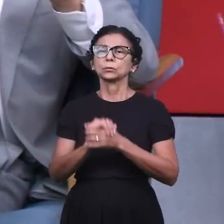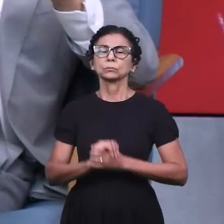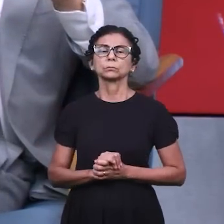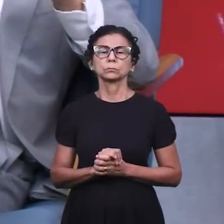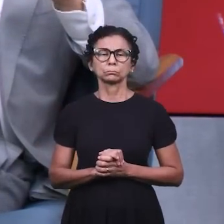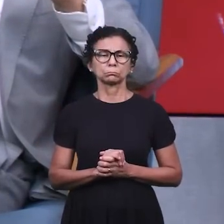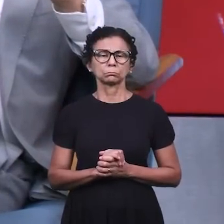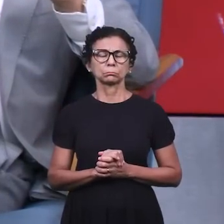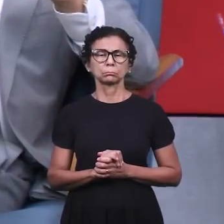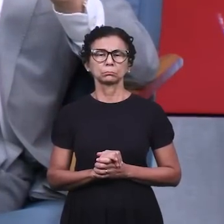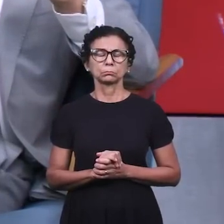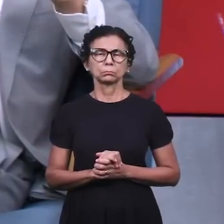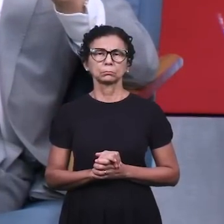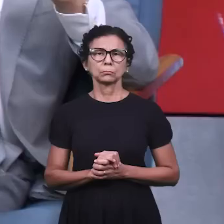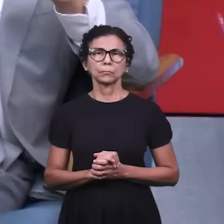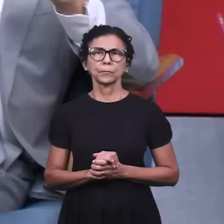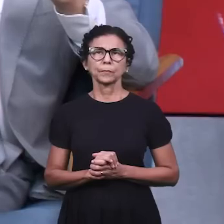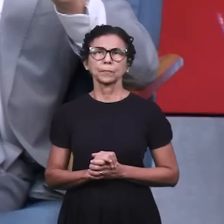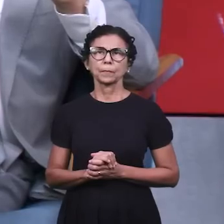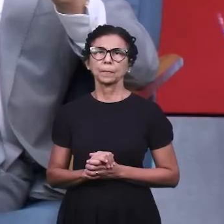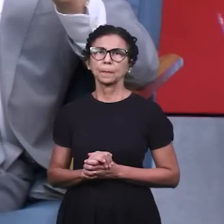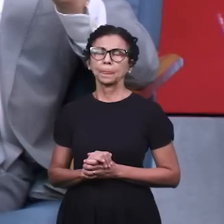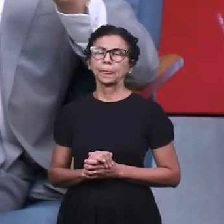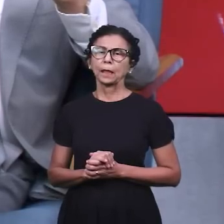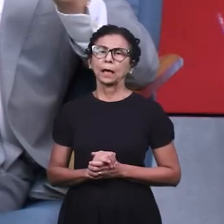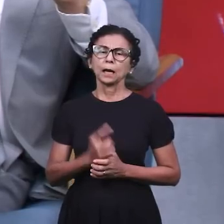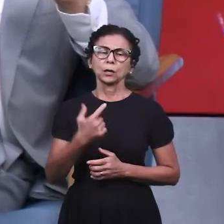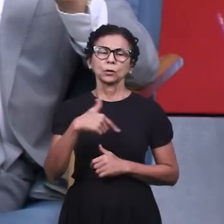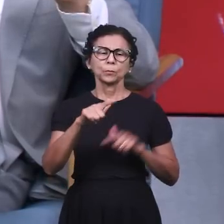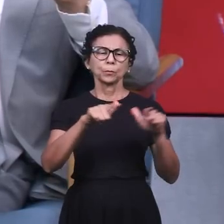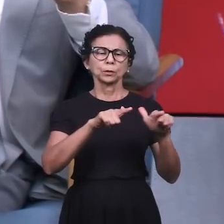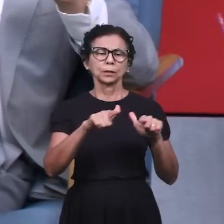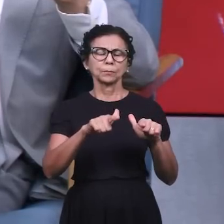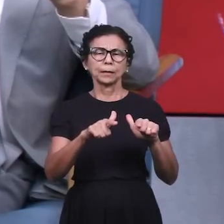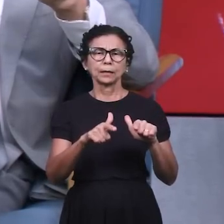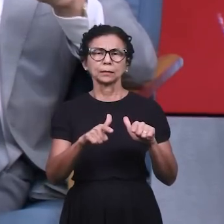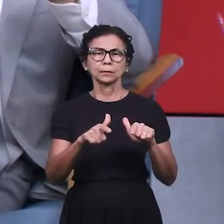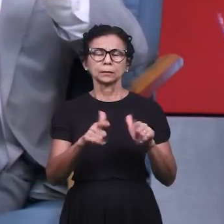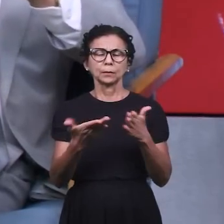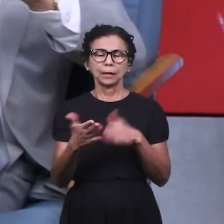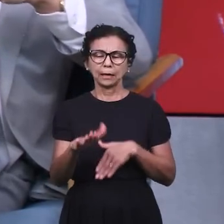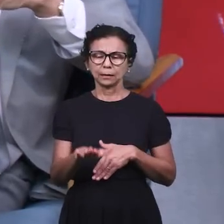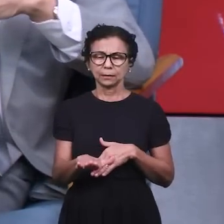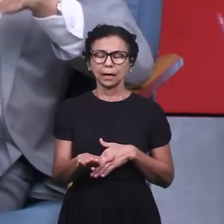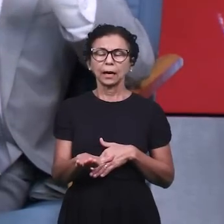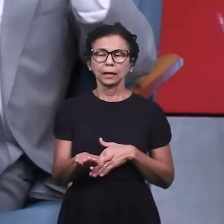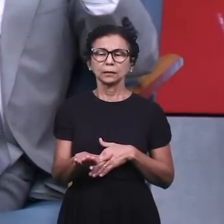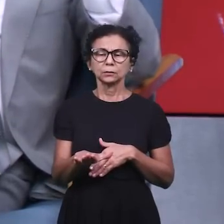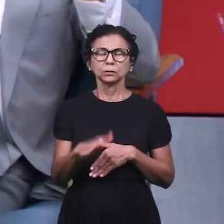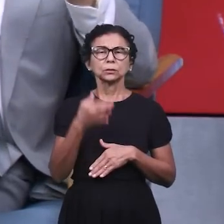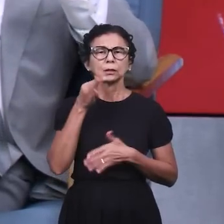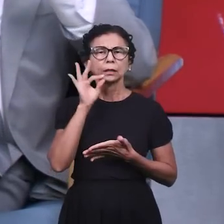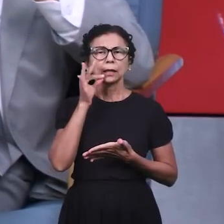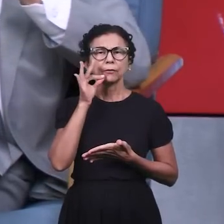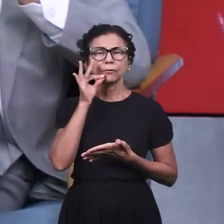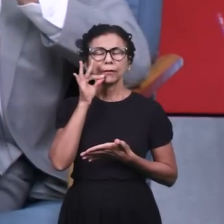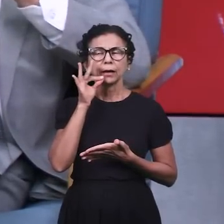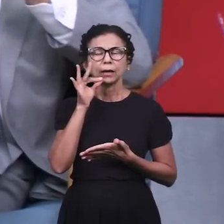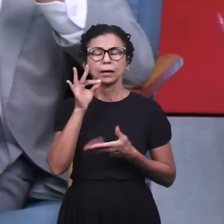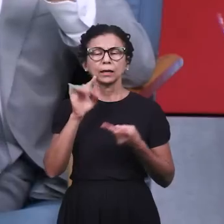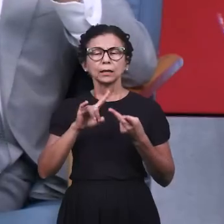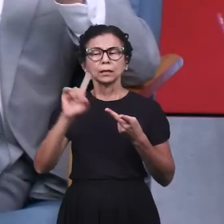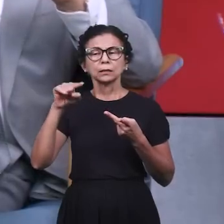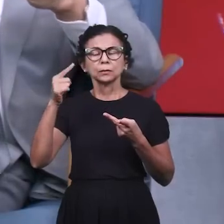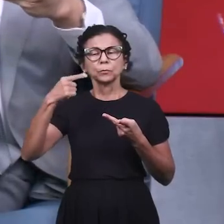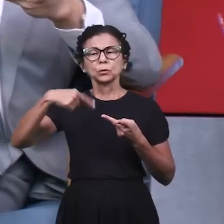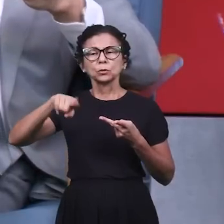eu chego no meu período lá do café da tarde e tal, eu entro no banheiro, mas vou escovar meus dentes,